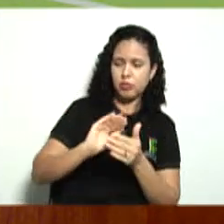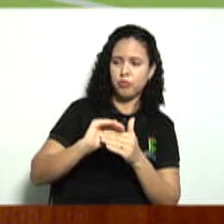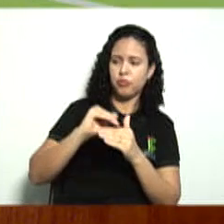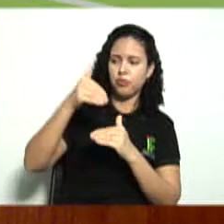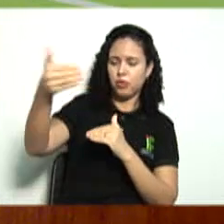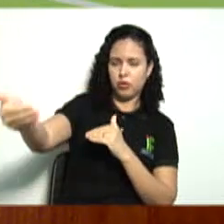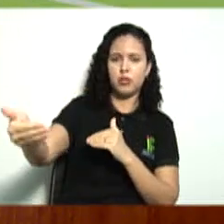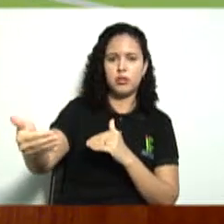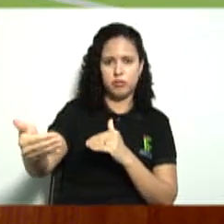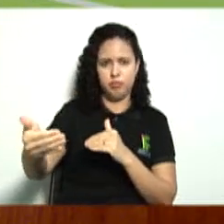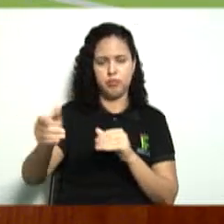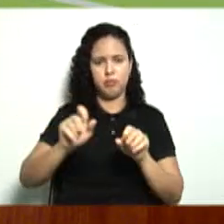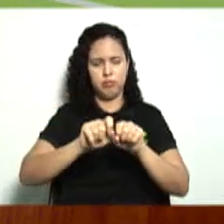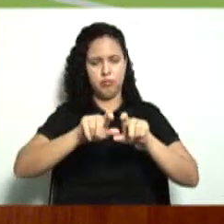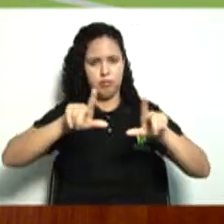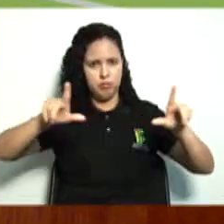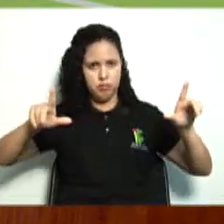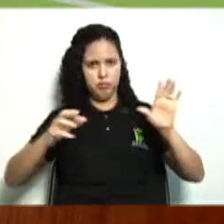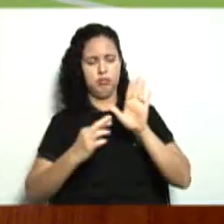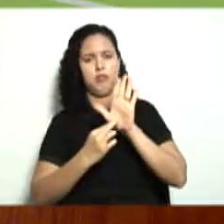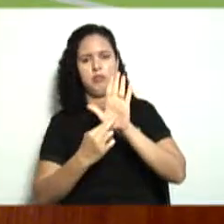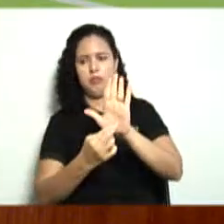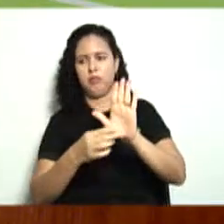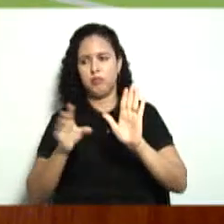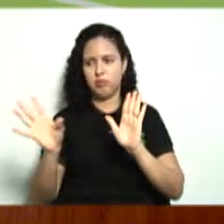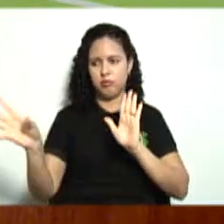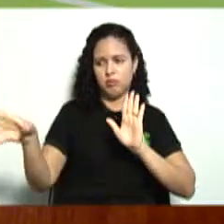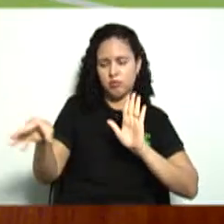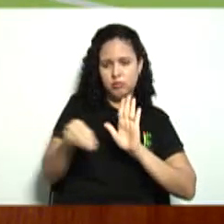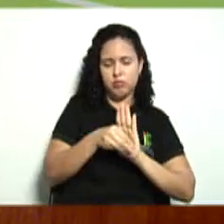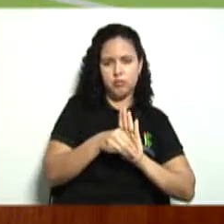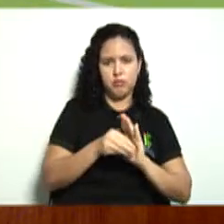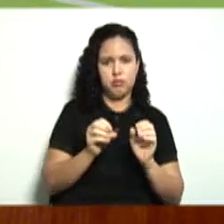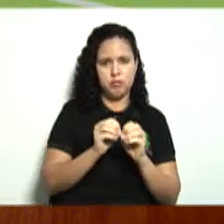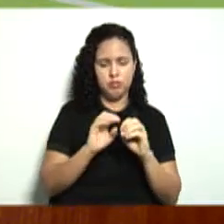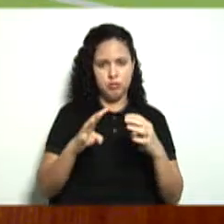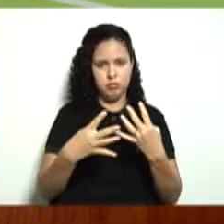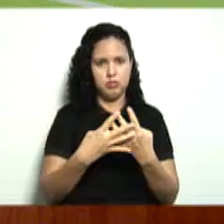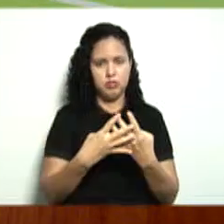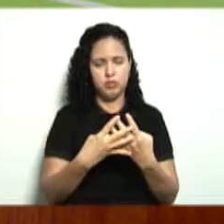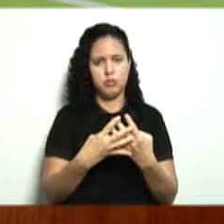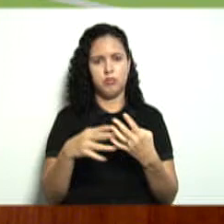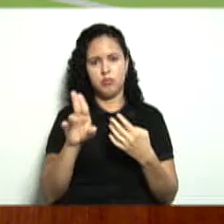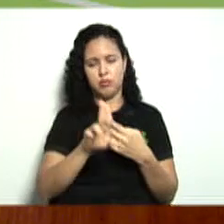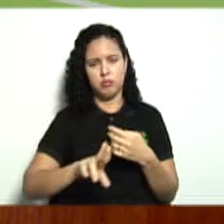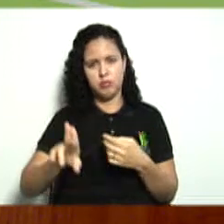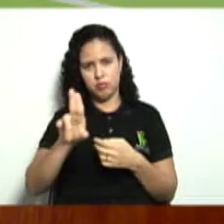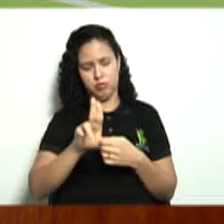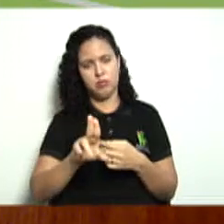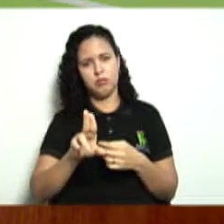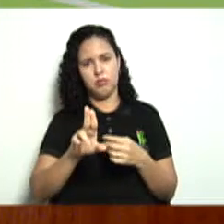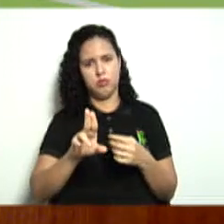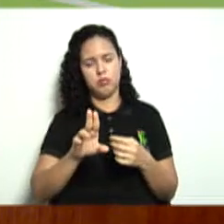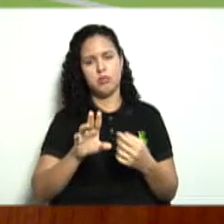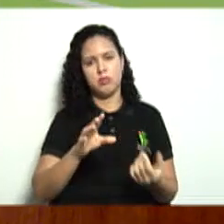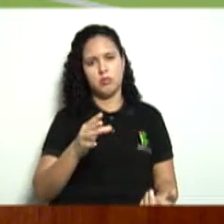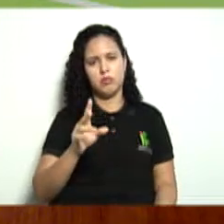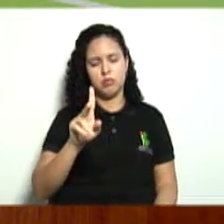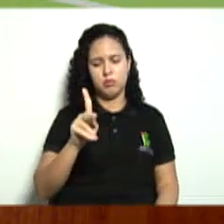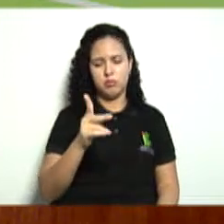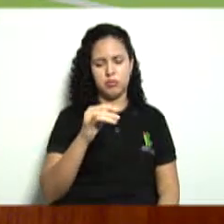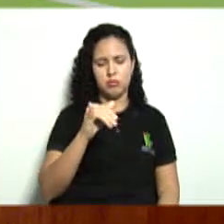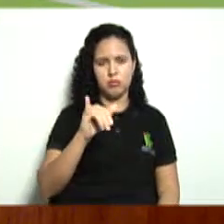apresentação, tá? Você tem um negócio externo, quer trazer para dentro dela, você vai utilizar um hiperlink. Um exemplo, estou lá